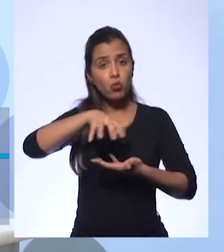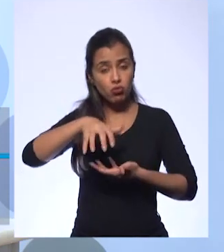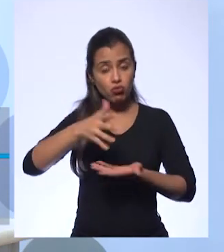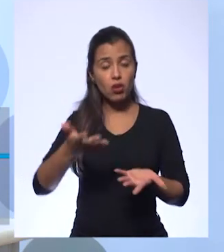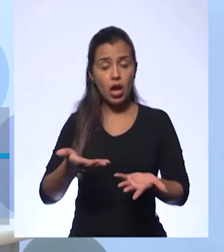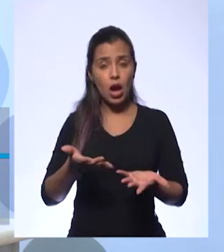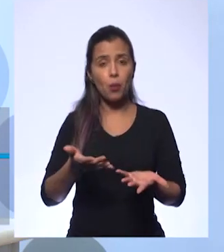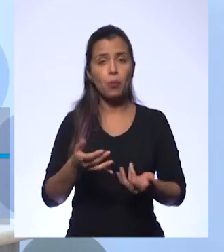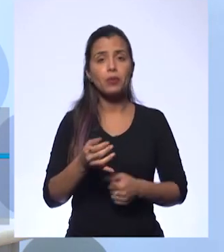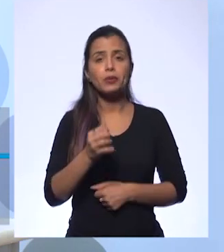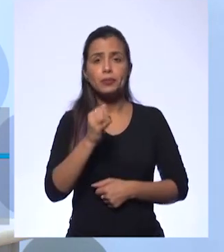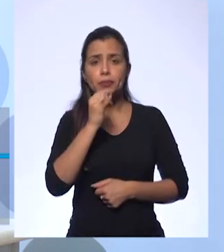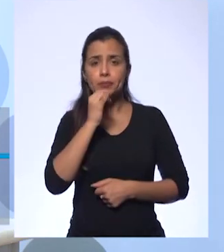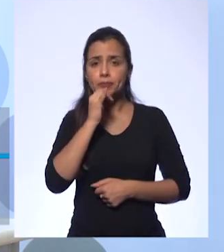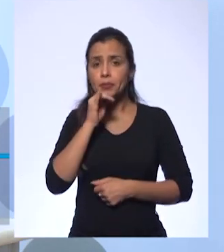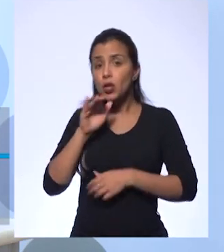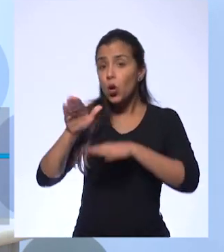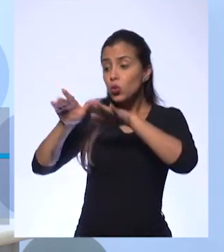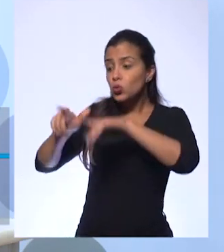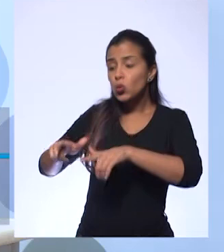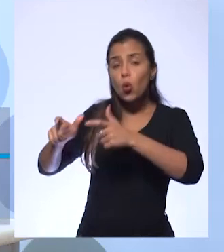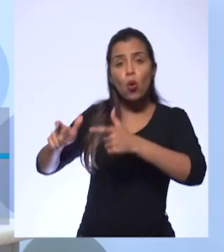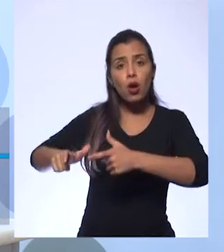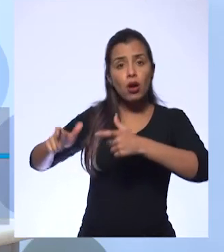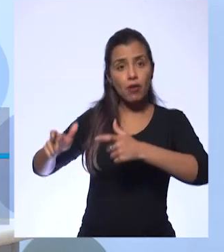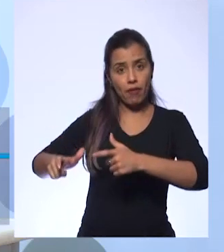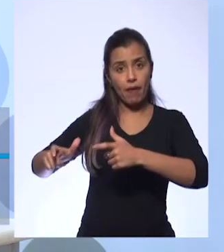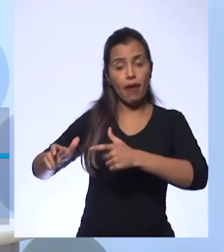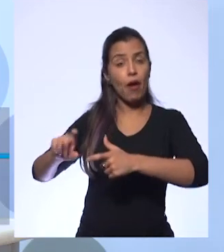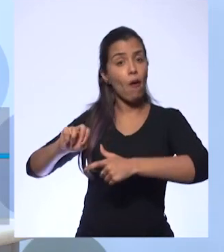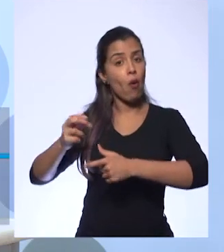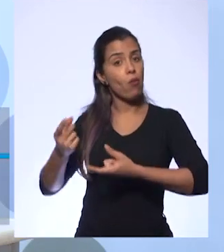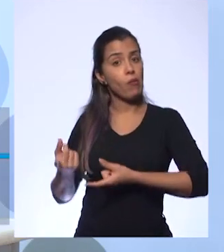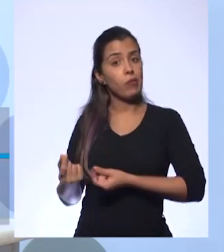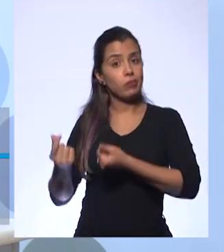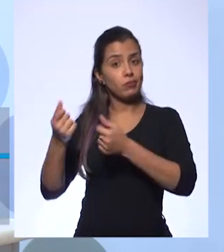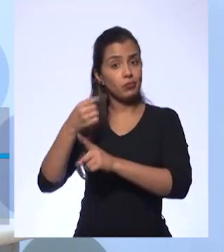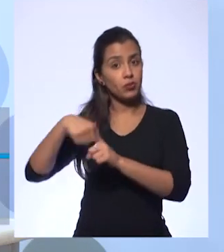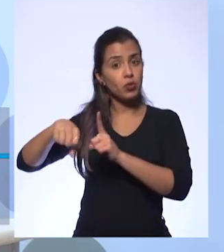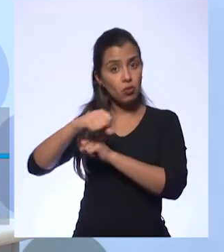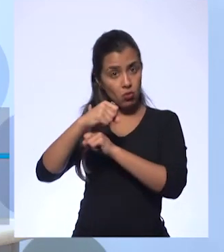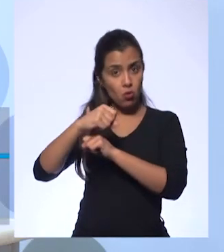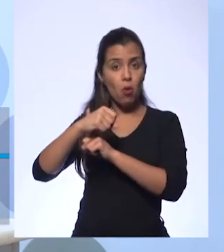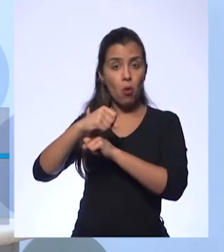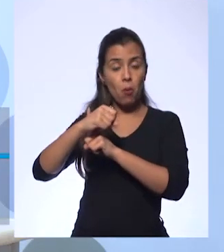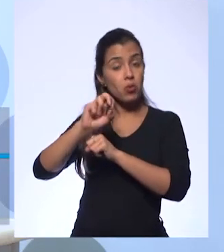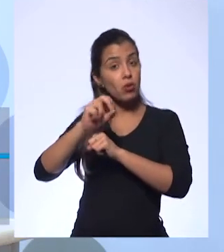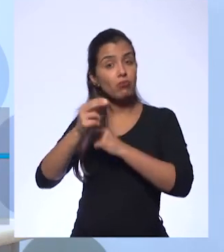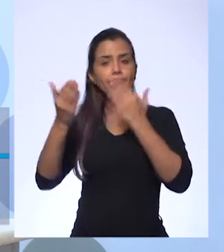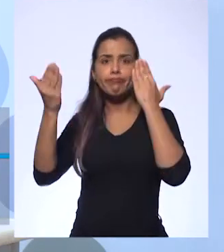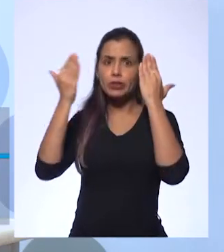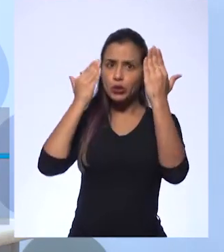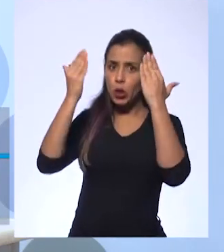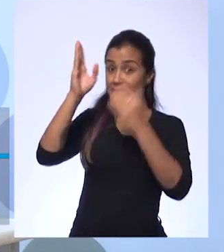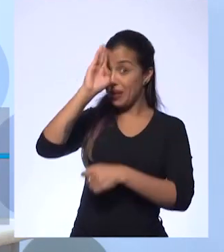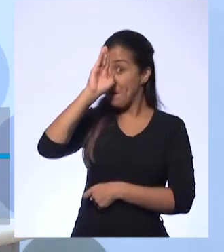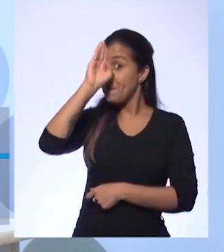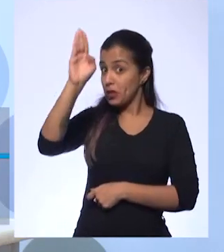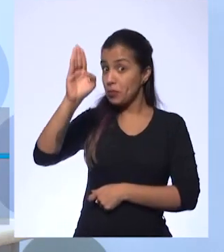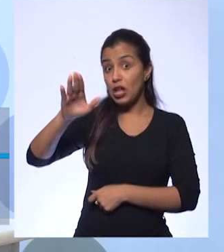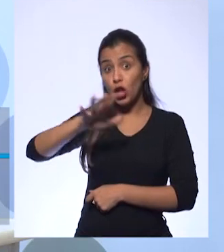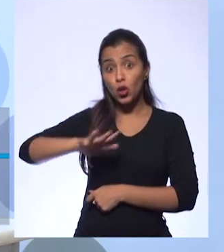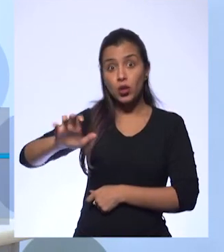questão física, né, da Europa, como questões socioeconômicas e principalmente questões psicológicas para toda essa